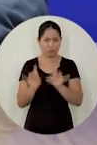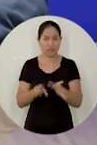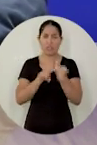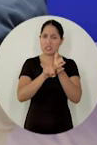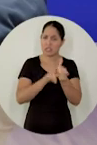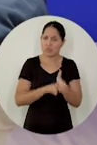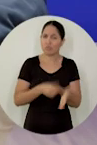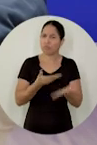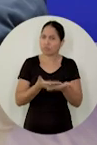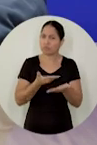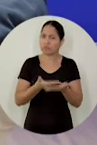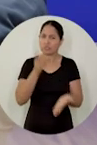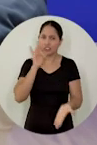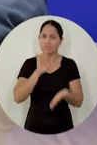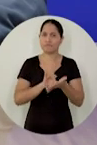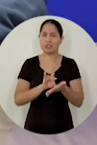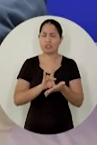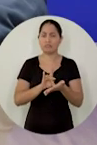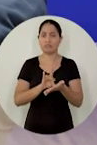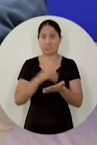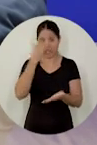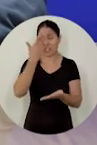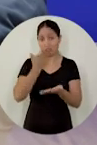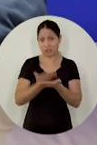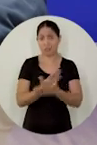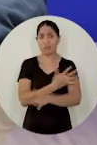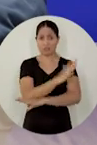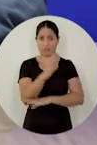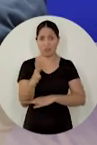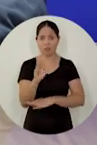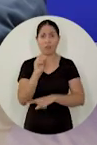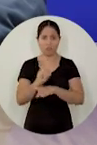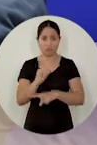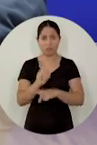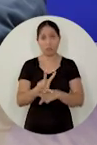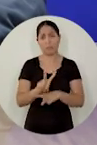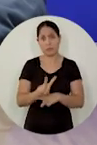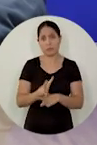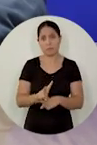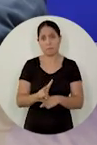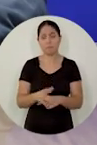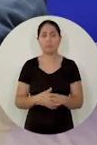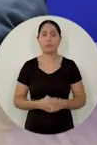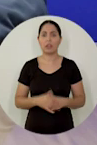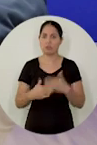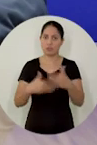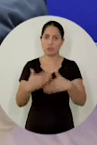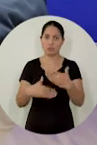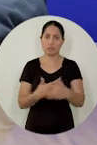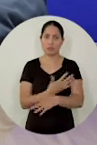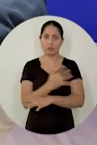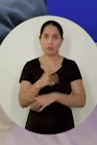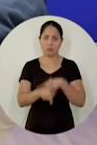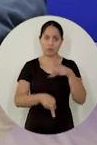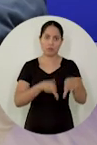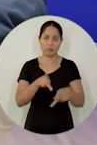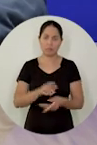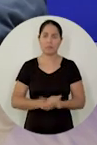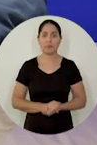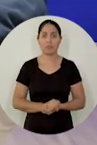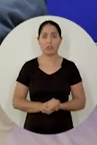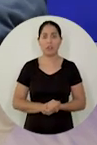e verdadeiramente dedicados às causas em que acreditam, serem fundamentais para o bem comum e o efetivo desenvolvimento do nosso